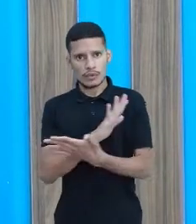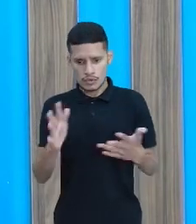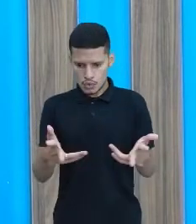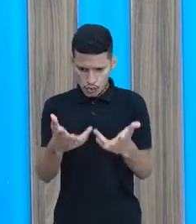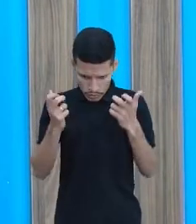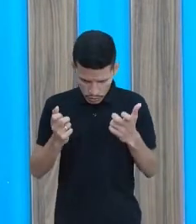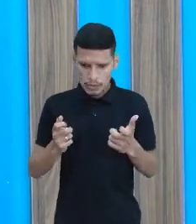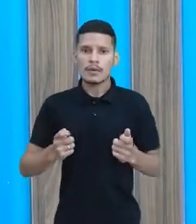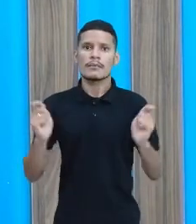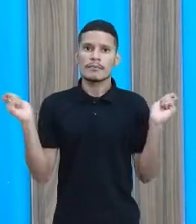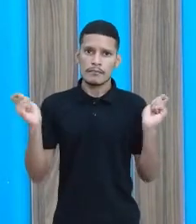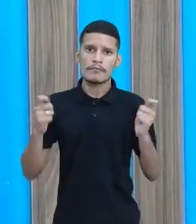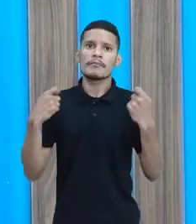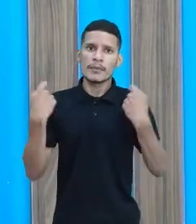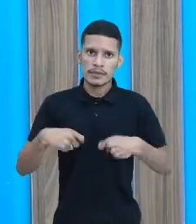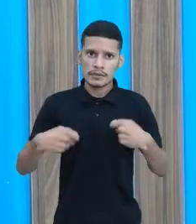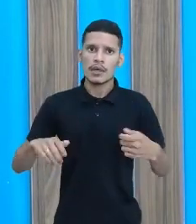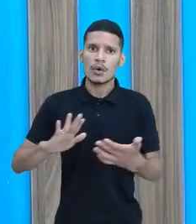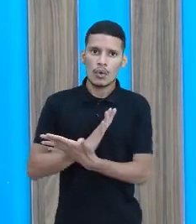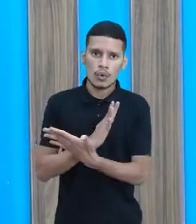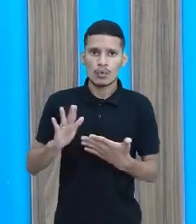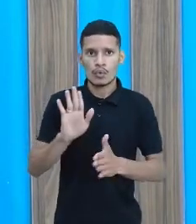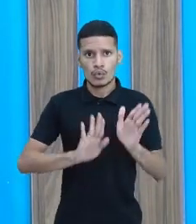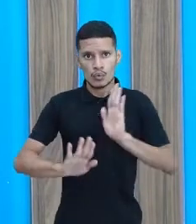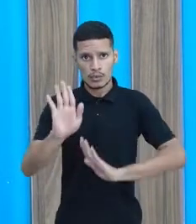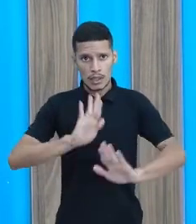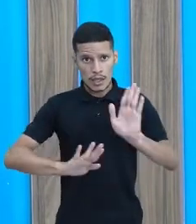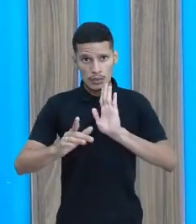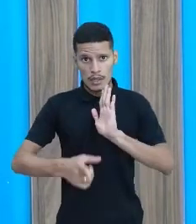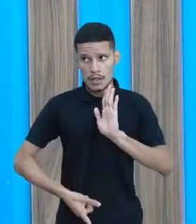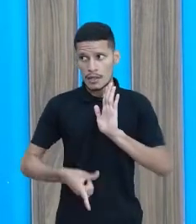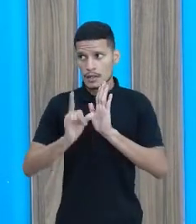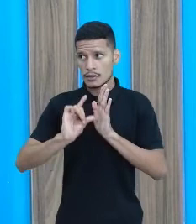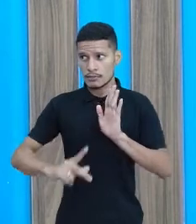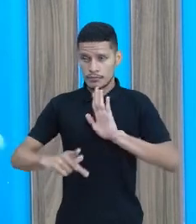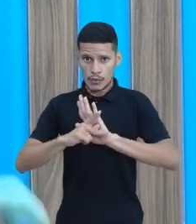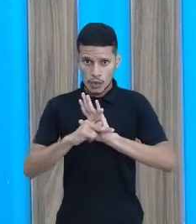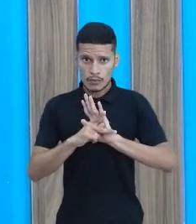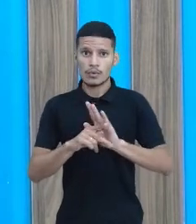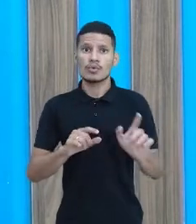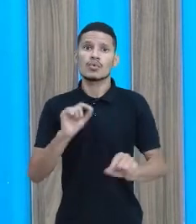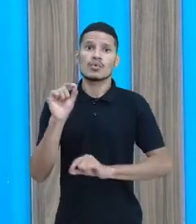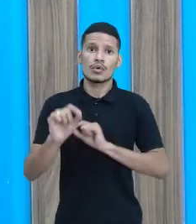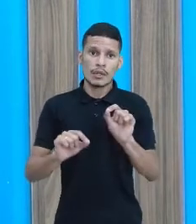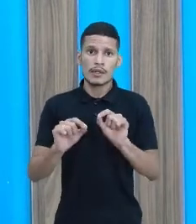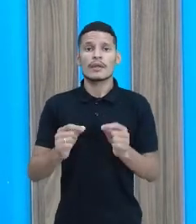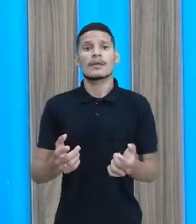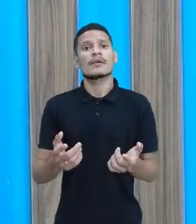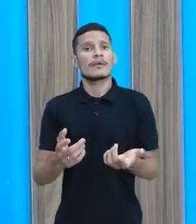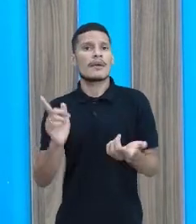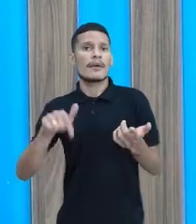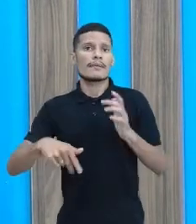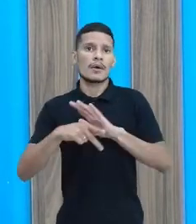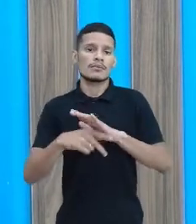precisa tomar cuidado com algumas situações antes de sair tentando ver qual é a fórmula que vai dar certo, né? Ou seja,